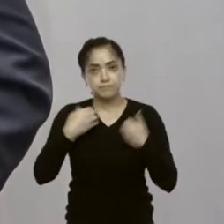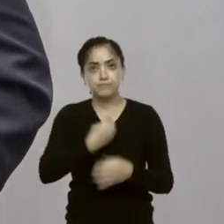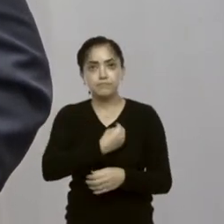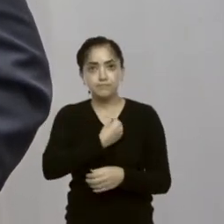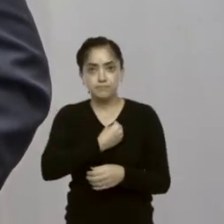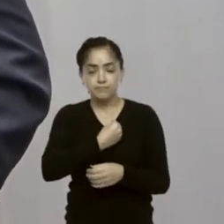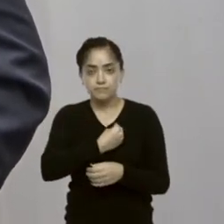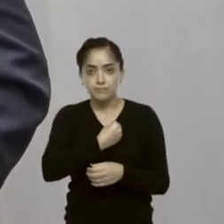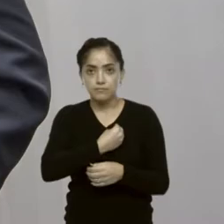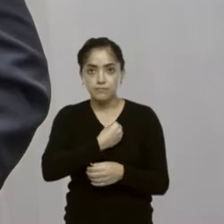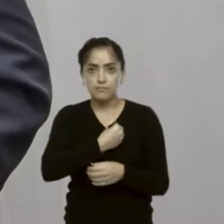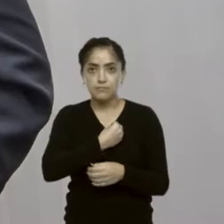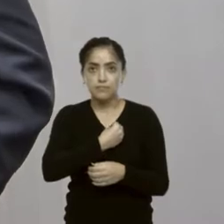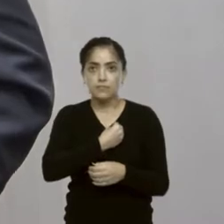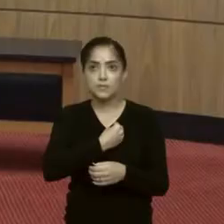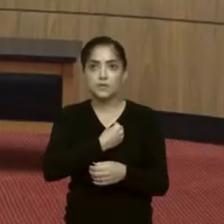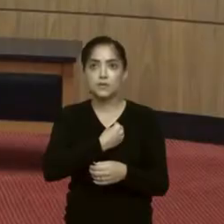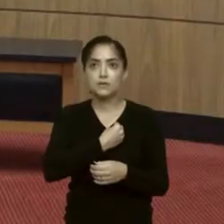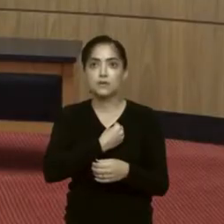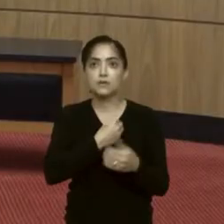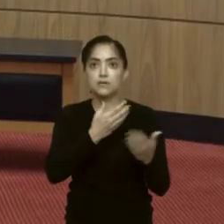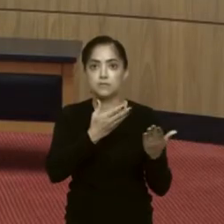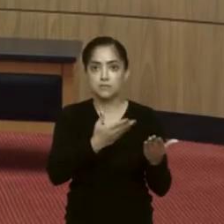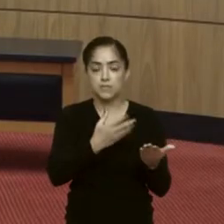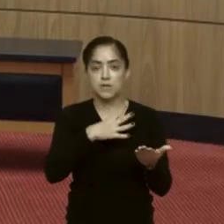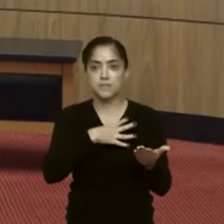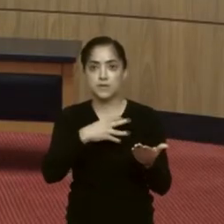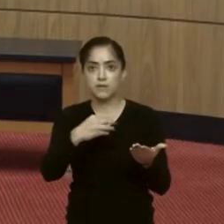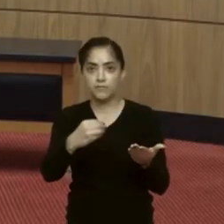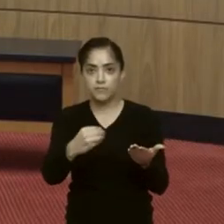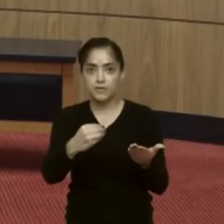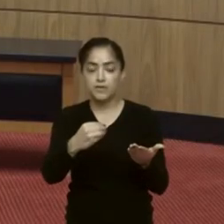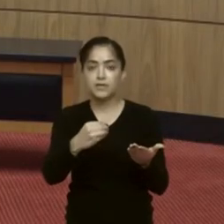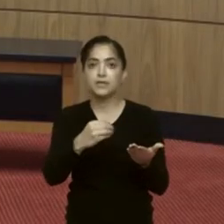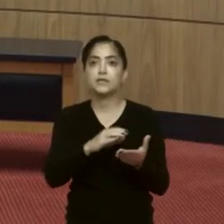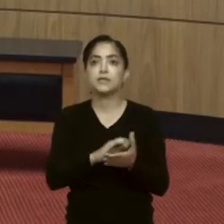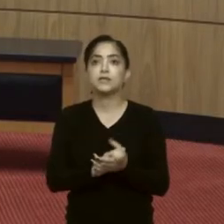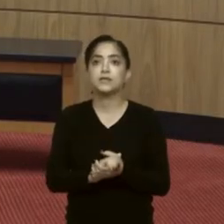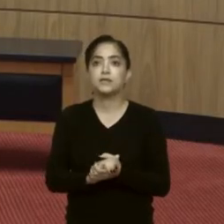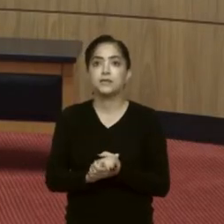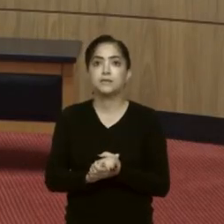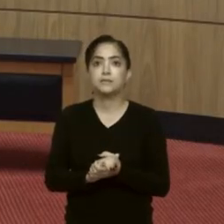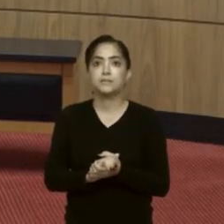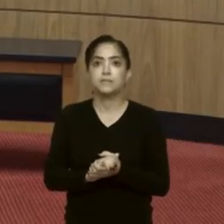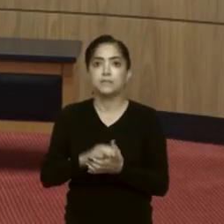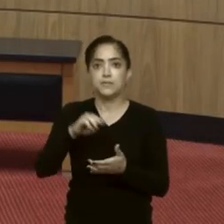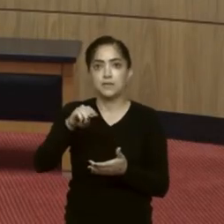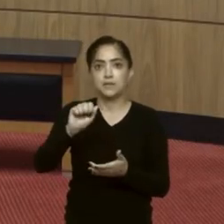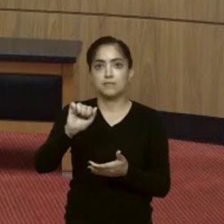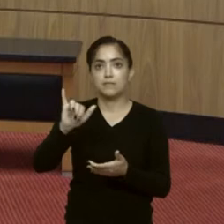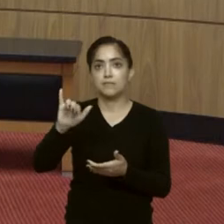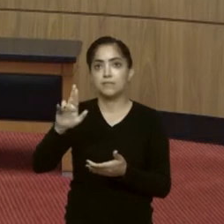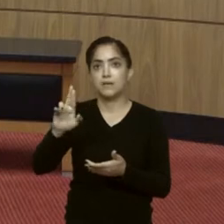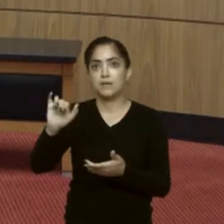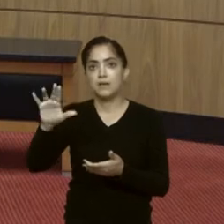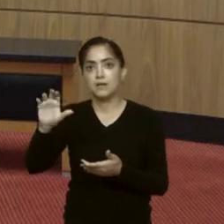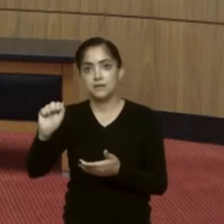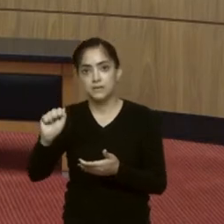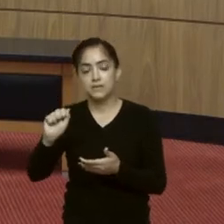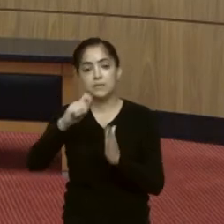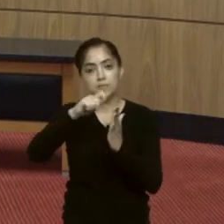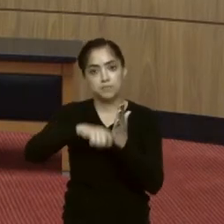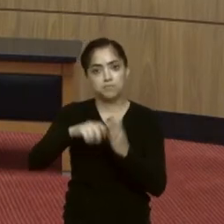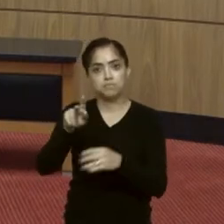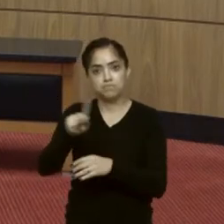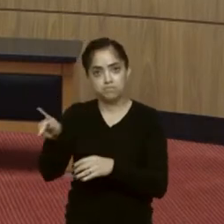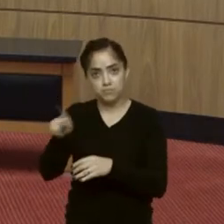assim, queria estender para minha filha, Diná Maria Vicentini, professora no município, concursada pública, senhor